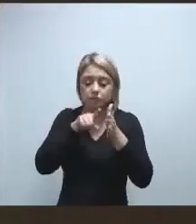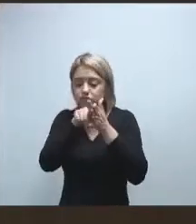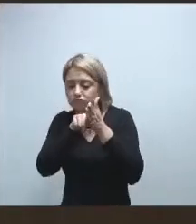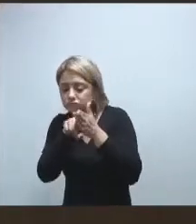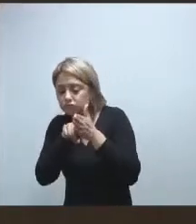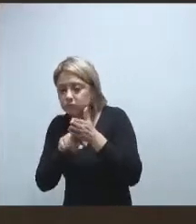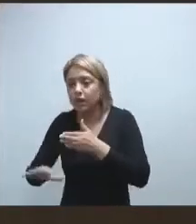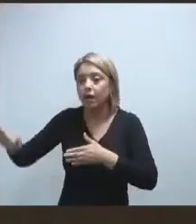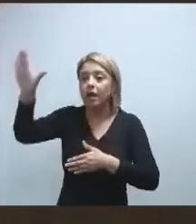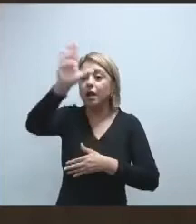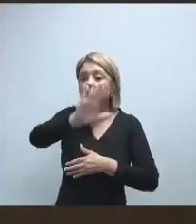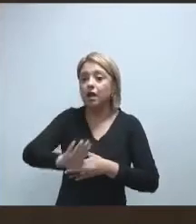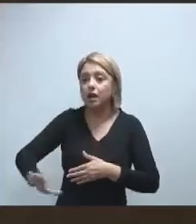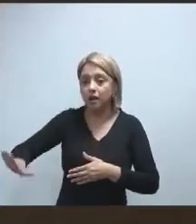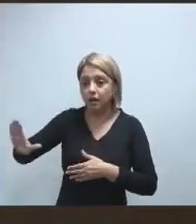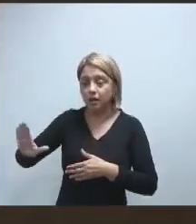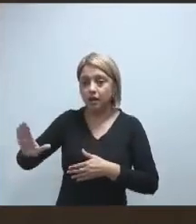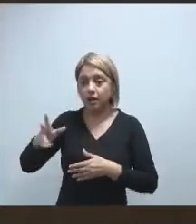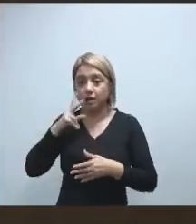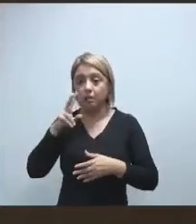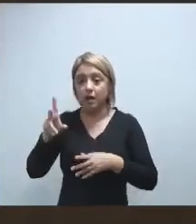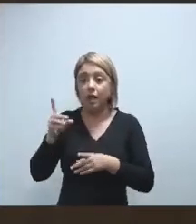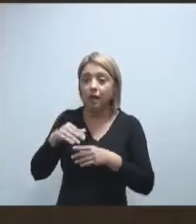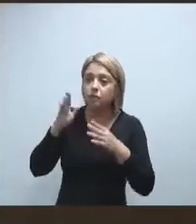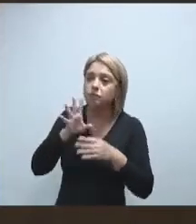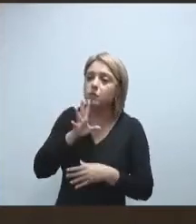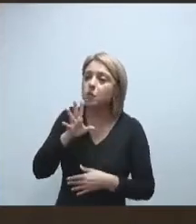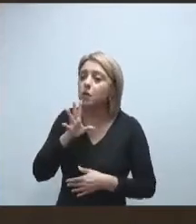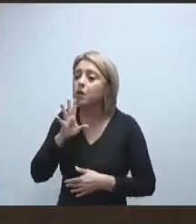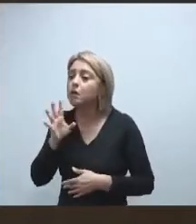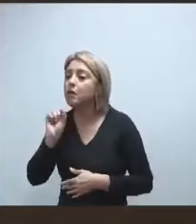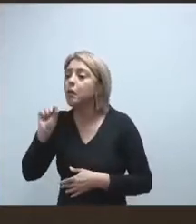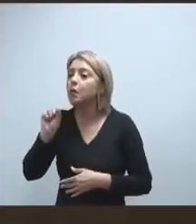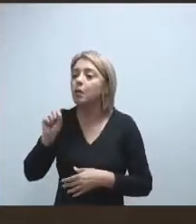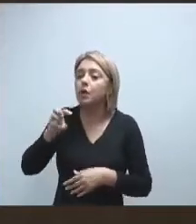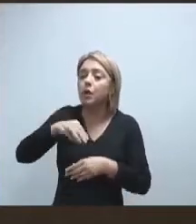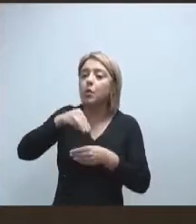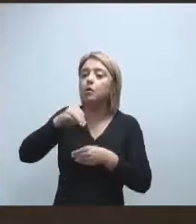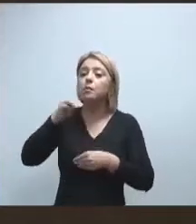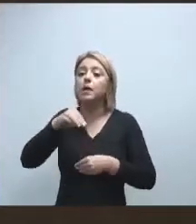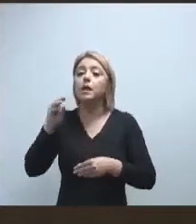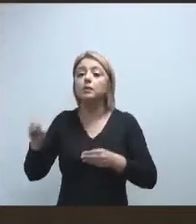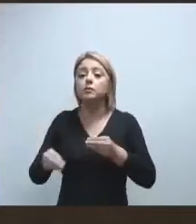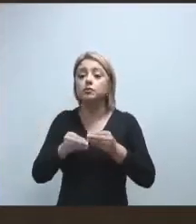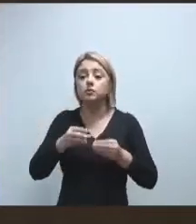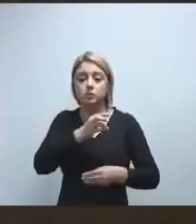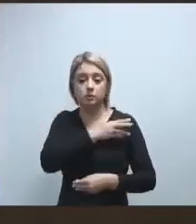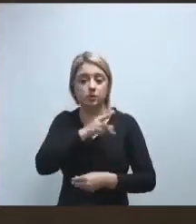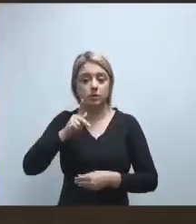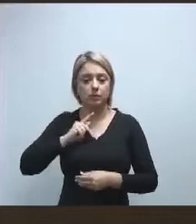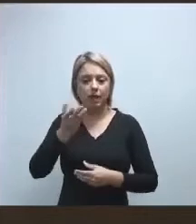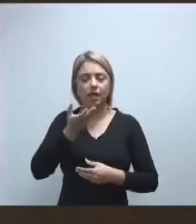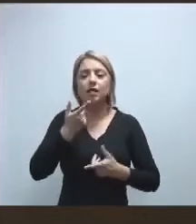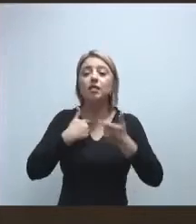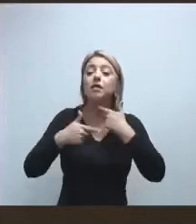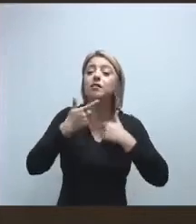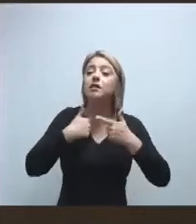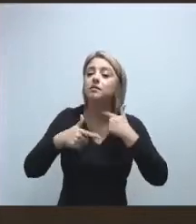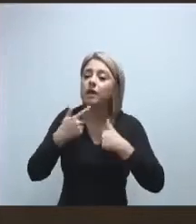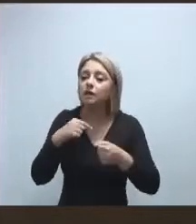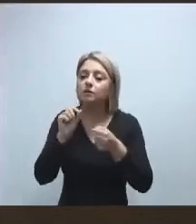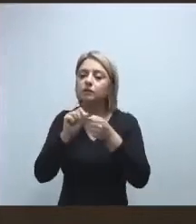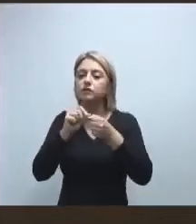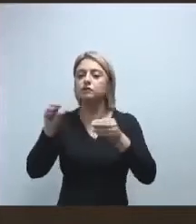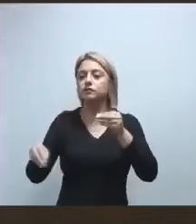nacional pra ver o que os membros do ministério público queriam o quê eles desejavam que